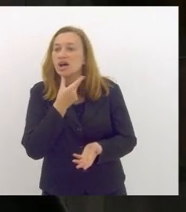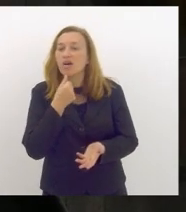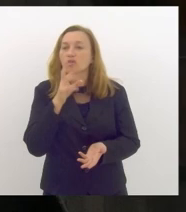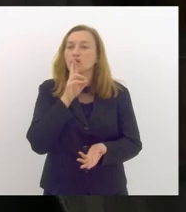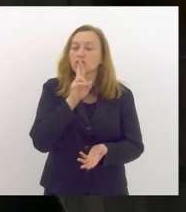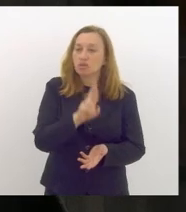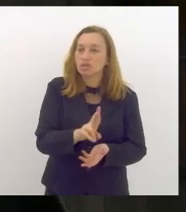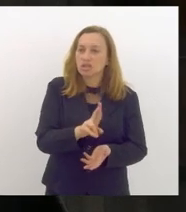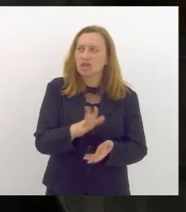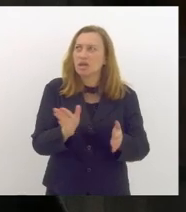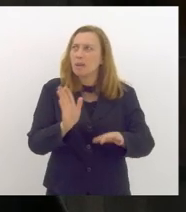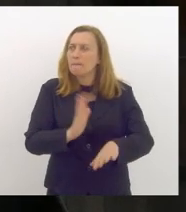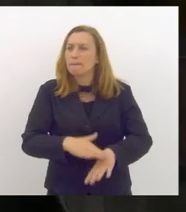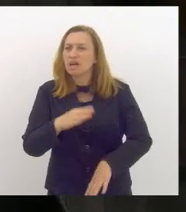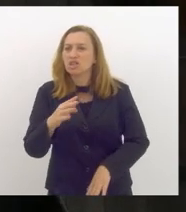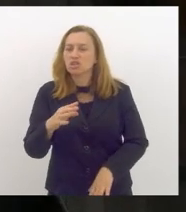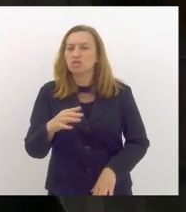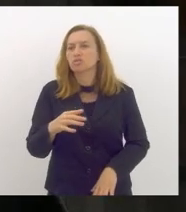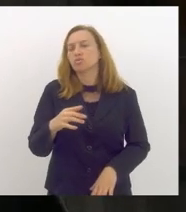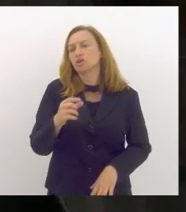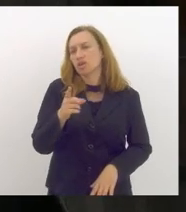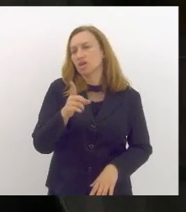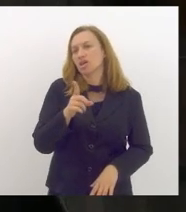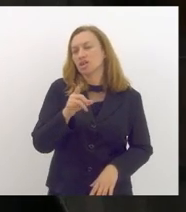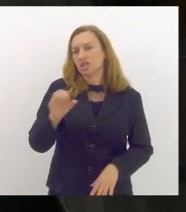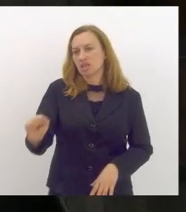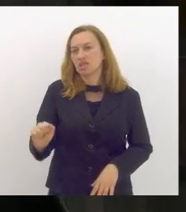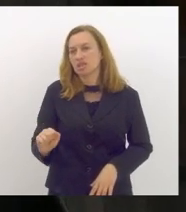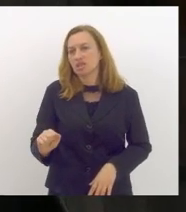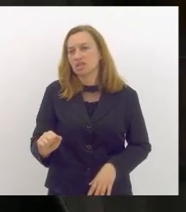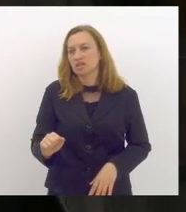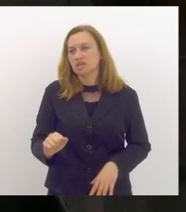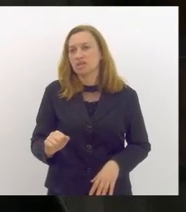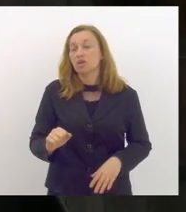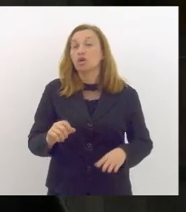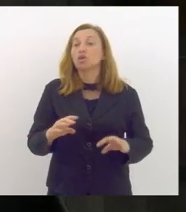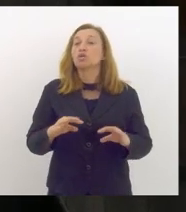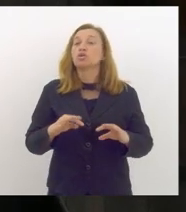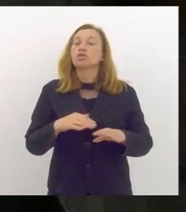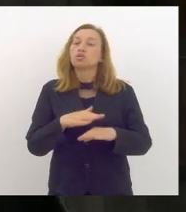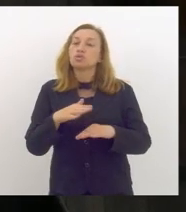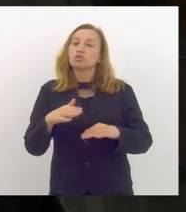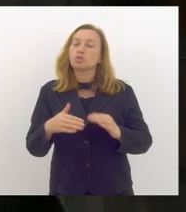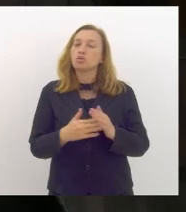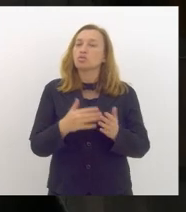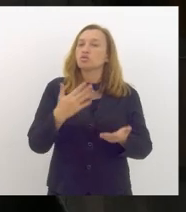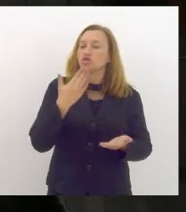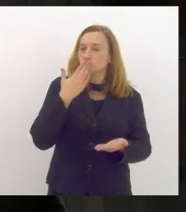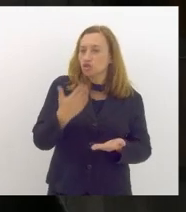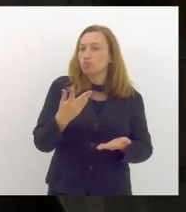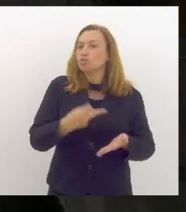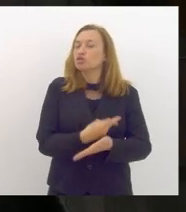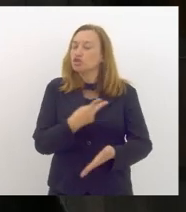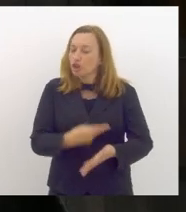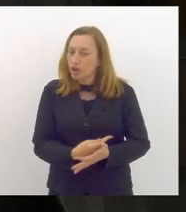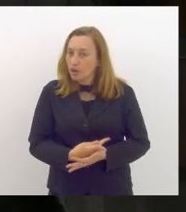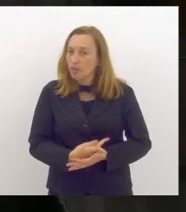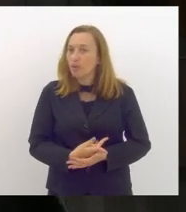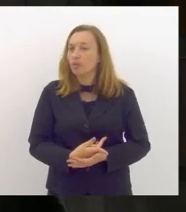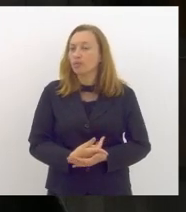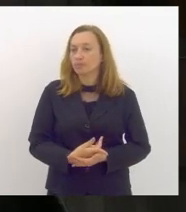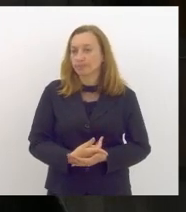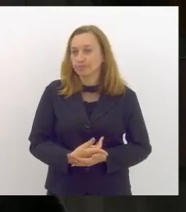às vezes até mais do que isso e sujeitas a todo tipo de chuva e trovoada e aqui chuva e